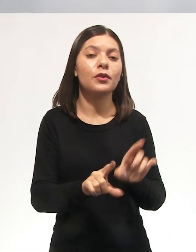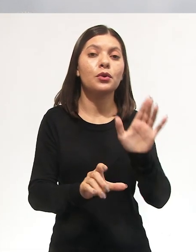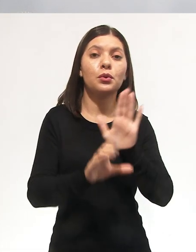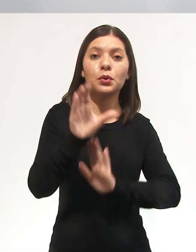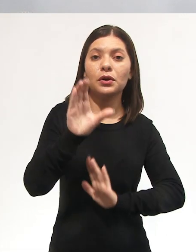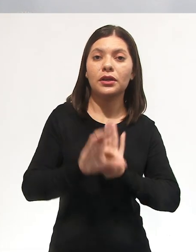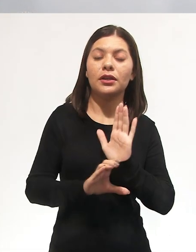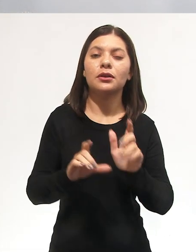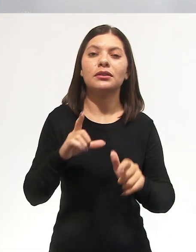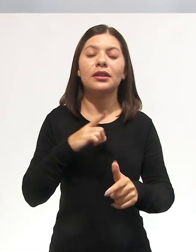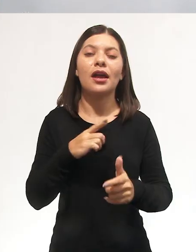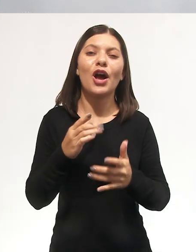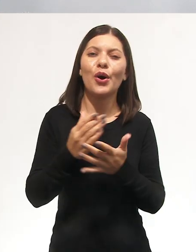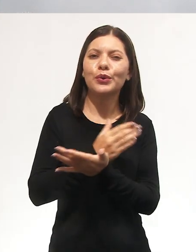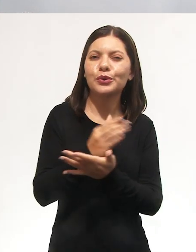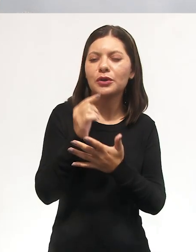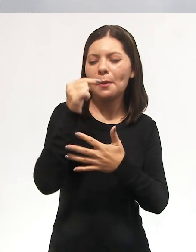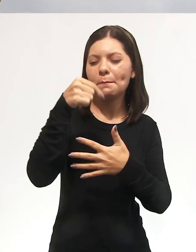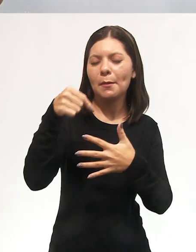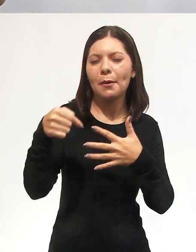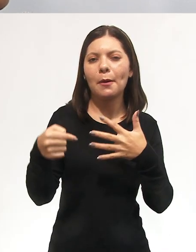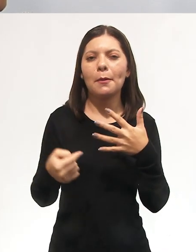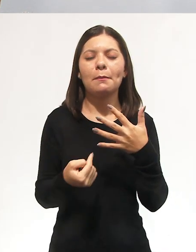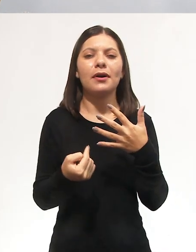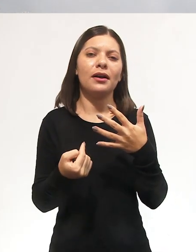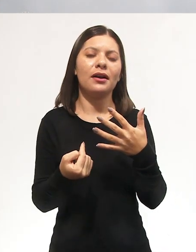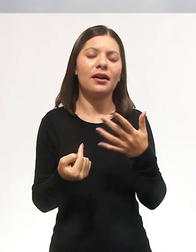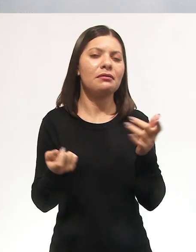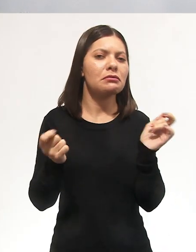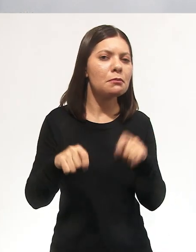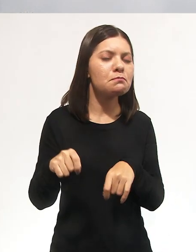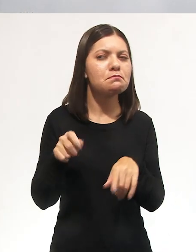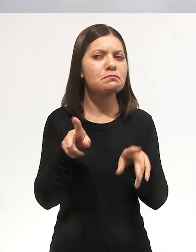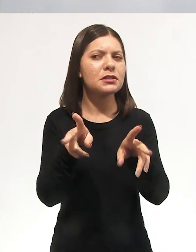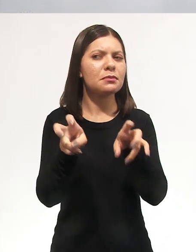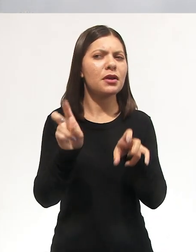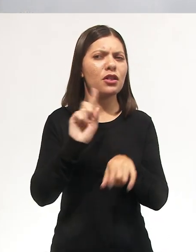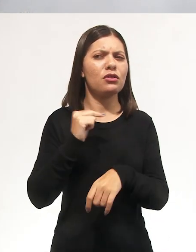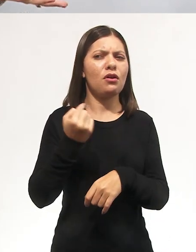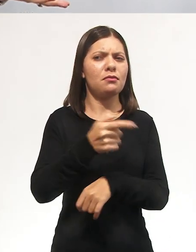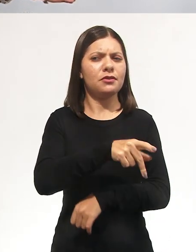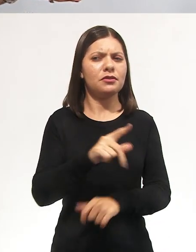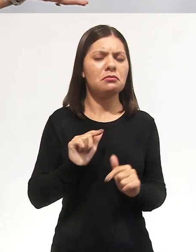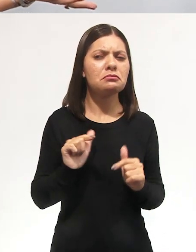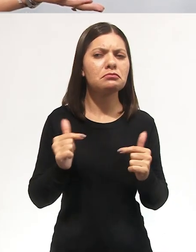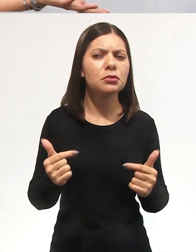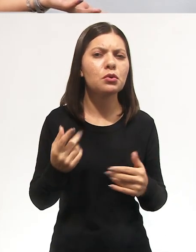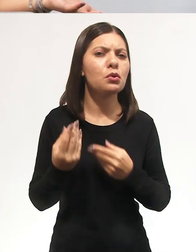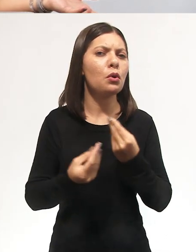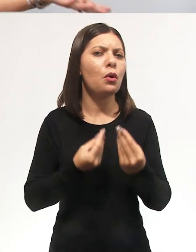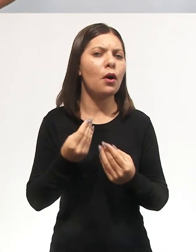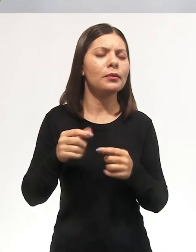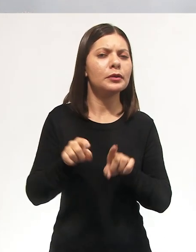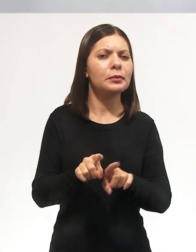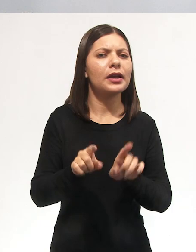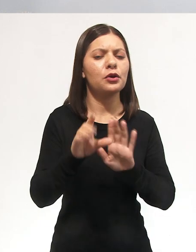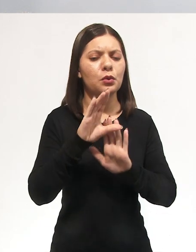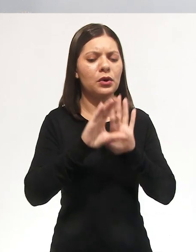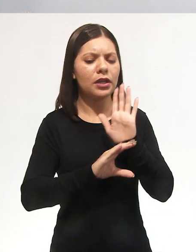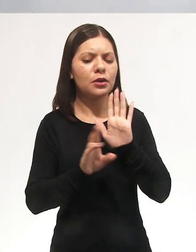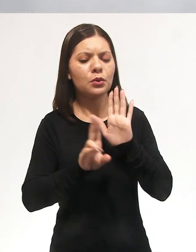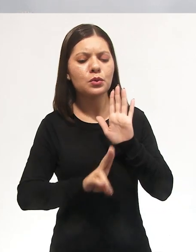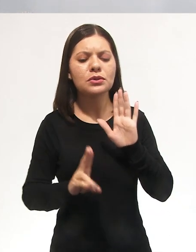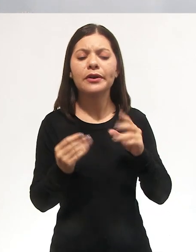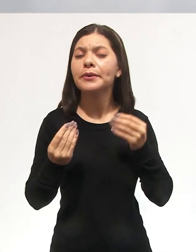alguns elementos que vão determinar como a gente atua e como a gente trabalha com esse currículo. Então, você já sabe,